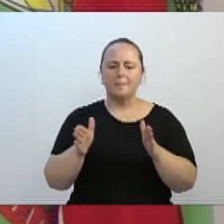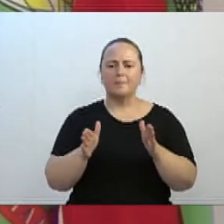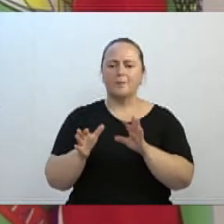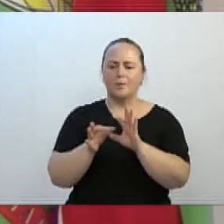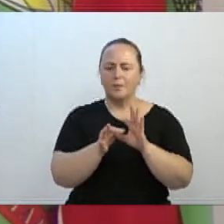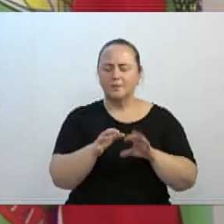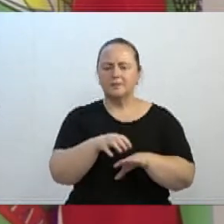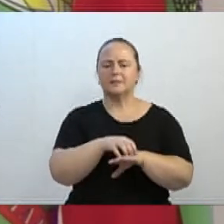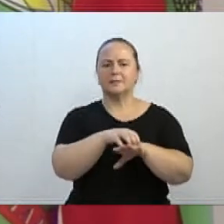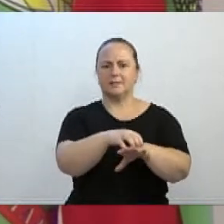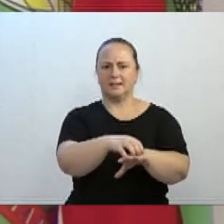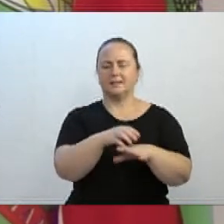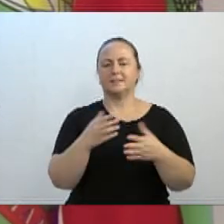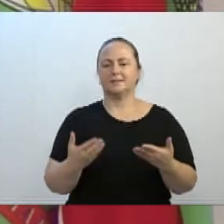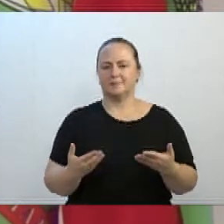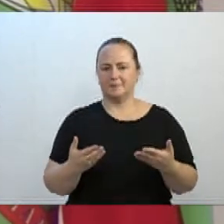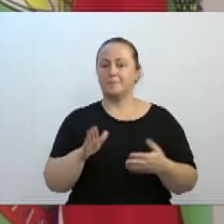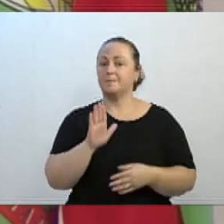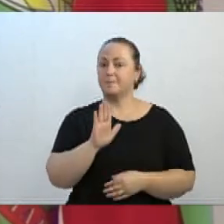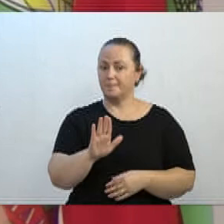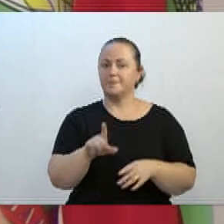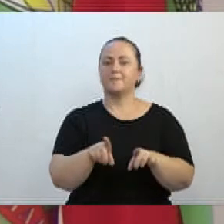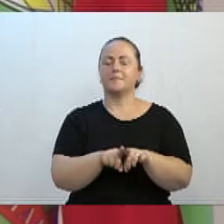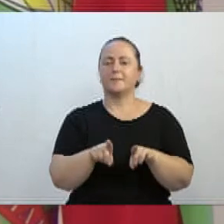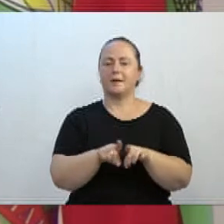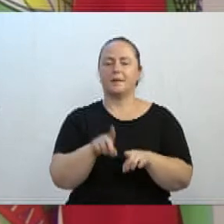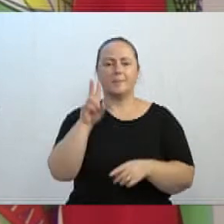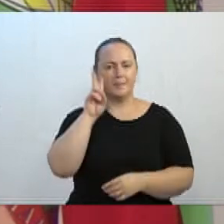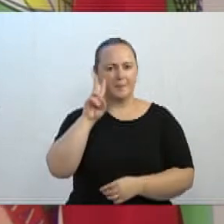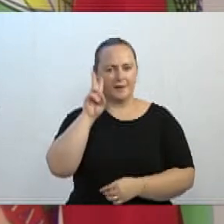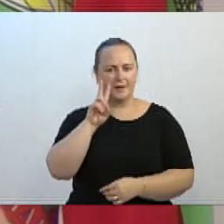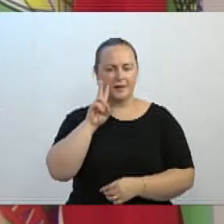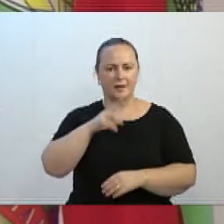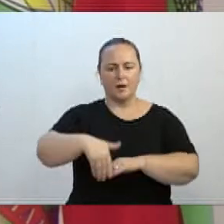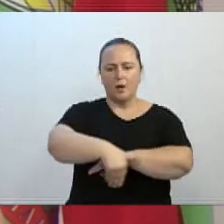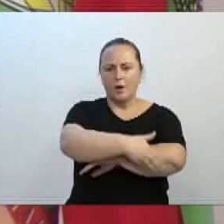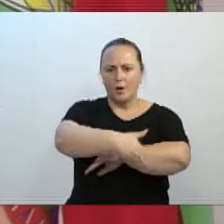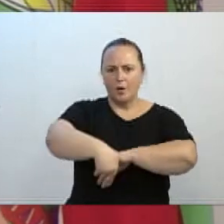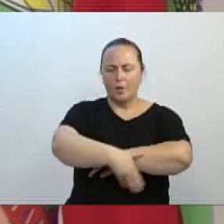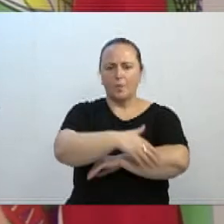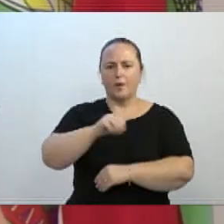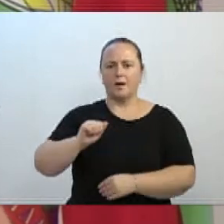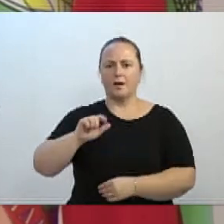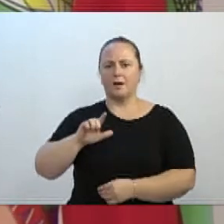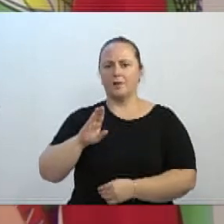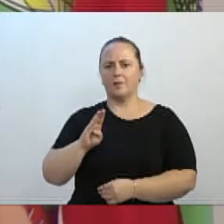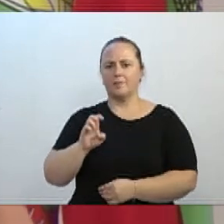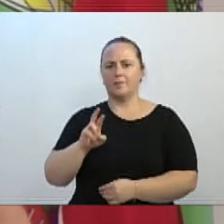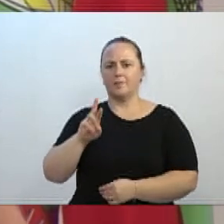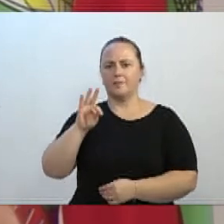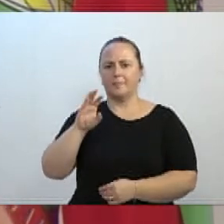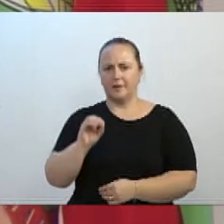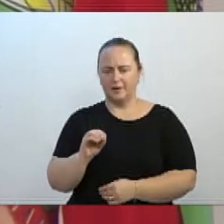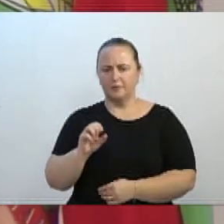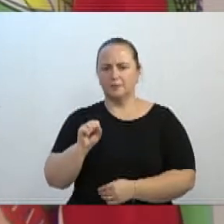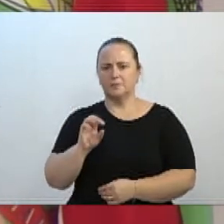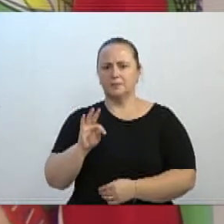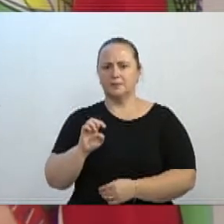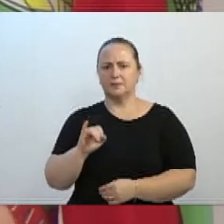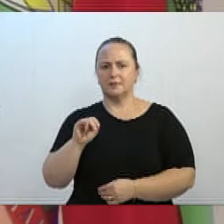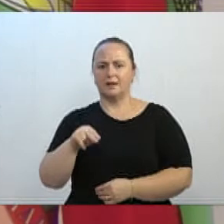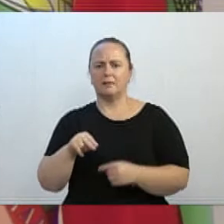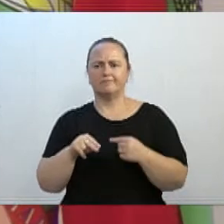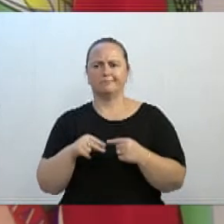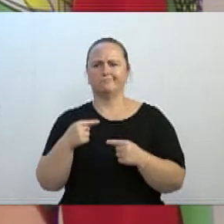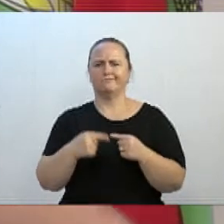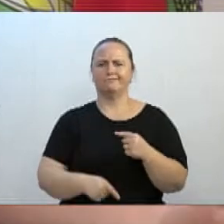cito aqui como exemplo o fato da gente ter uma rua como Alberto Stein em situação não compatível com a localidade